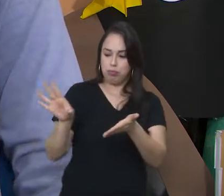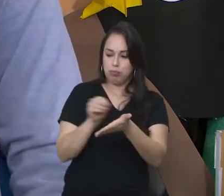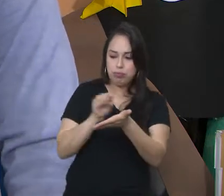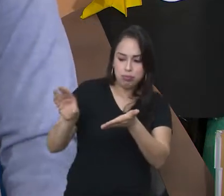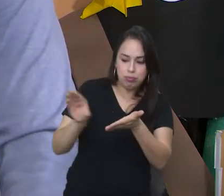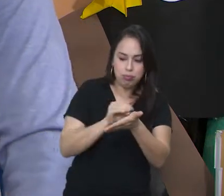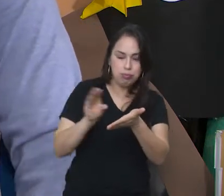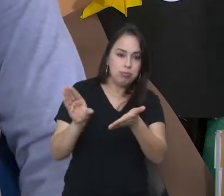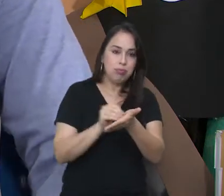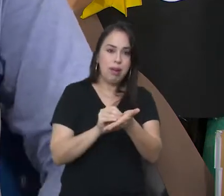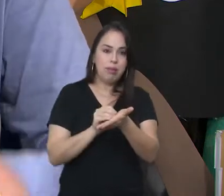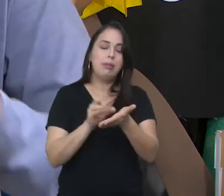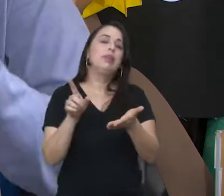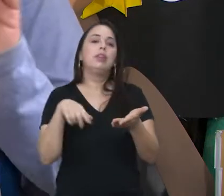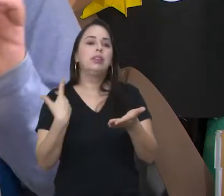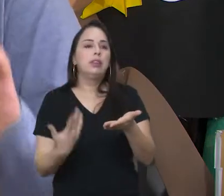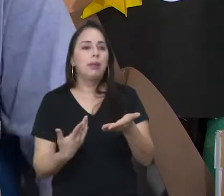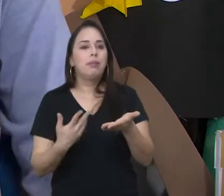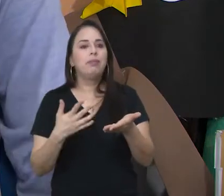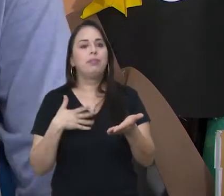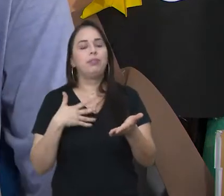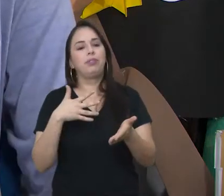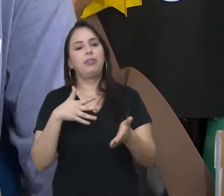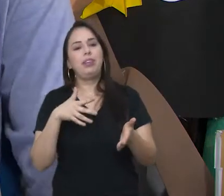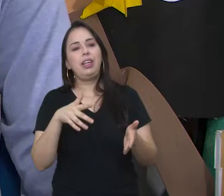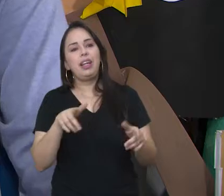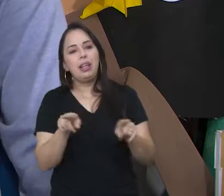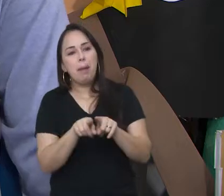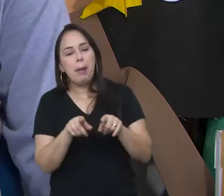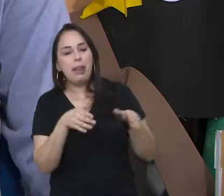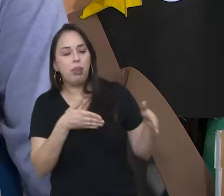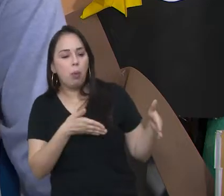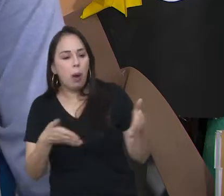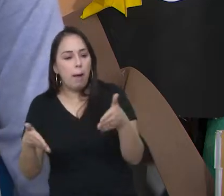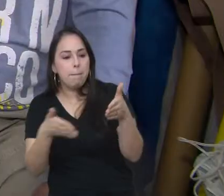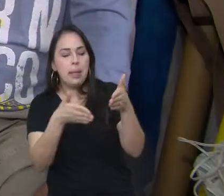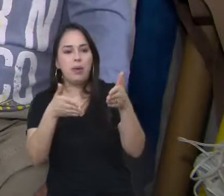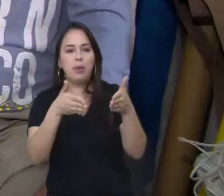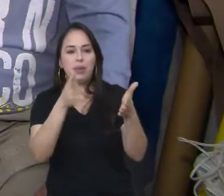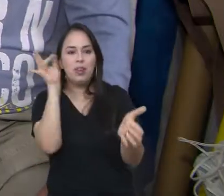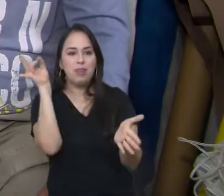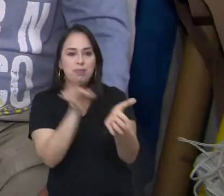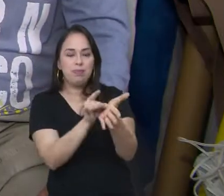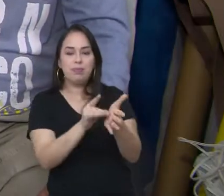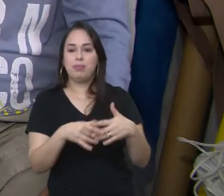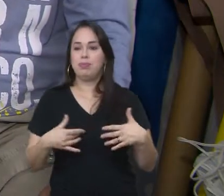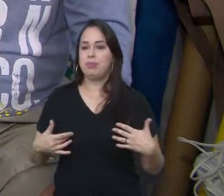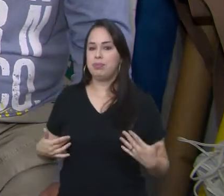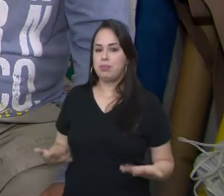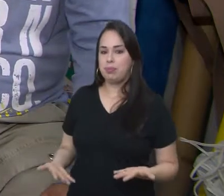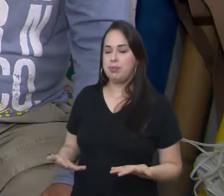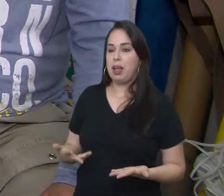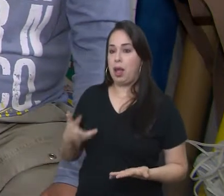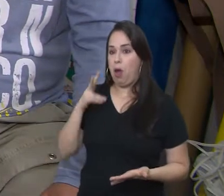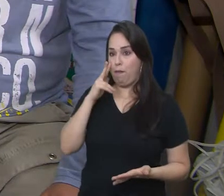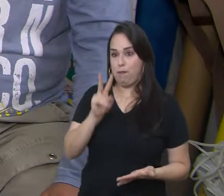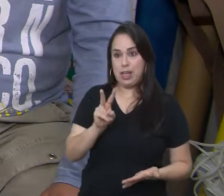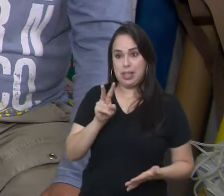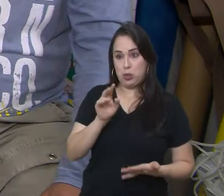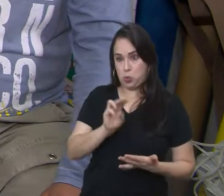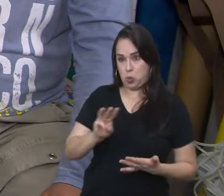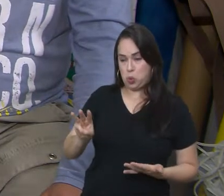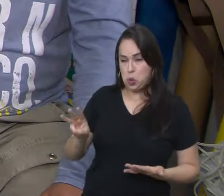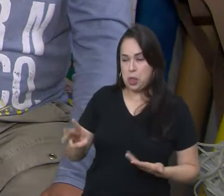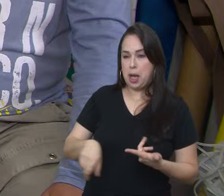fazendo esse caminho, que é um pouco da estrada real, aquela coisa que a gente tem. Eu vi lá, né, vi no